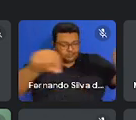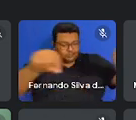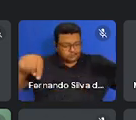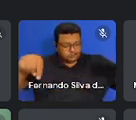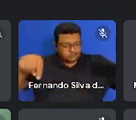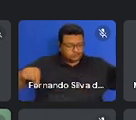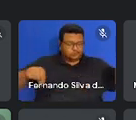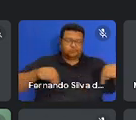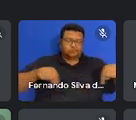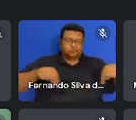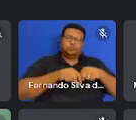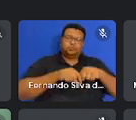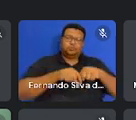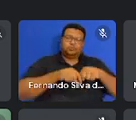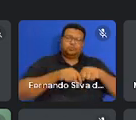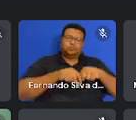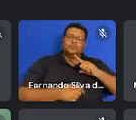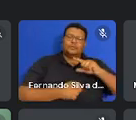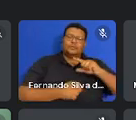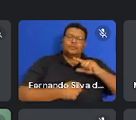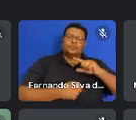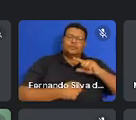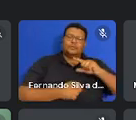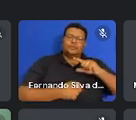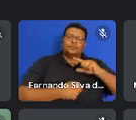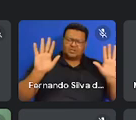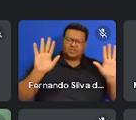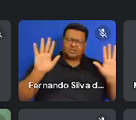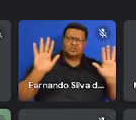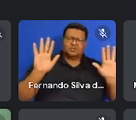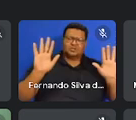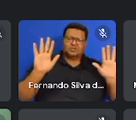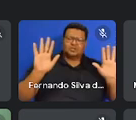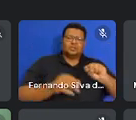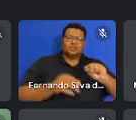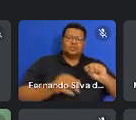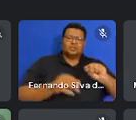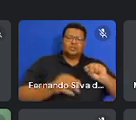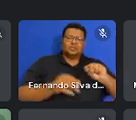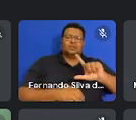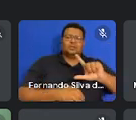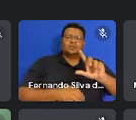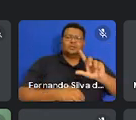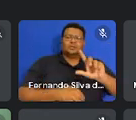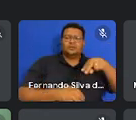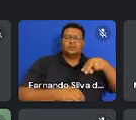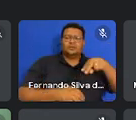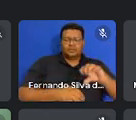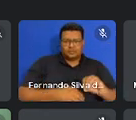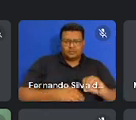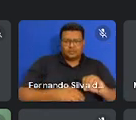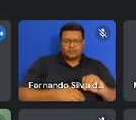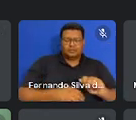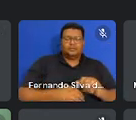Silvânia, ficou claro quem é os eventos, quem é o conjunto universo aqui?